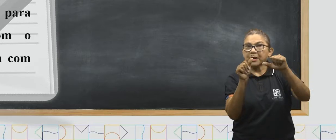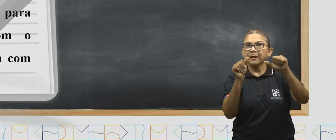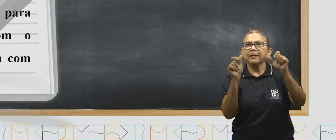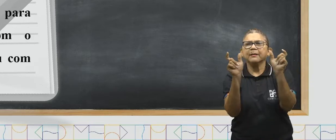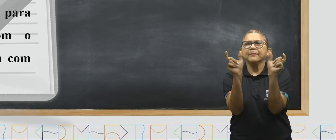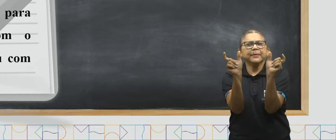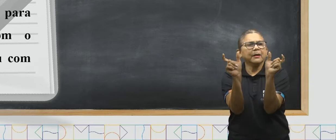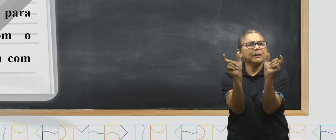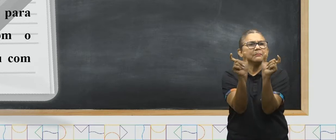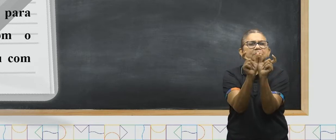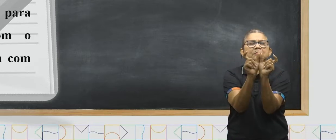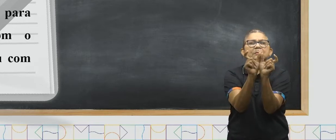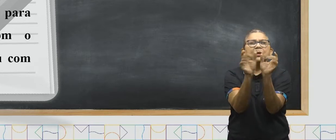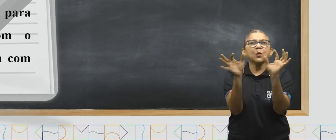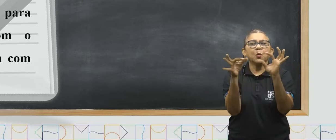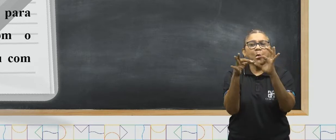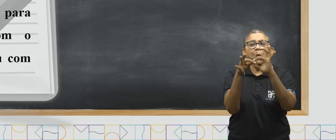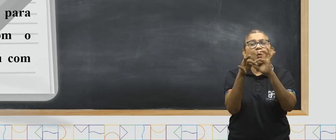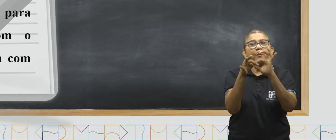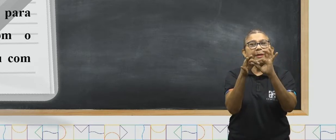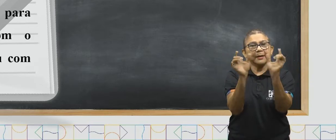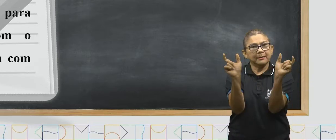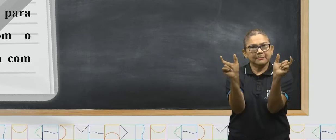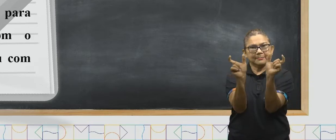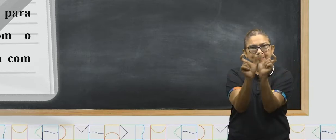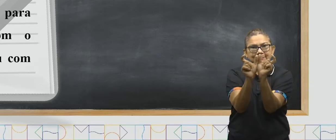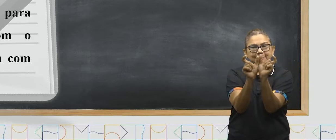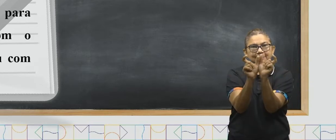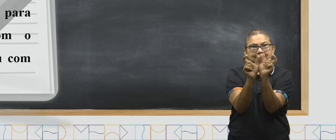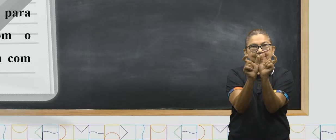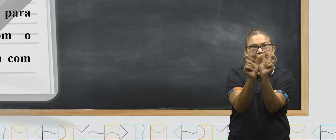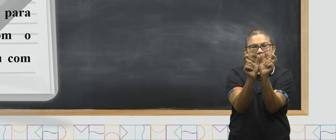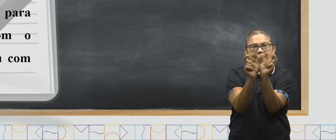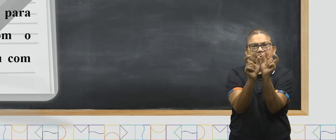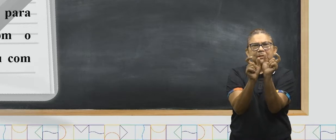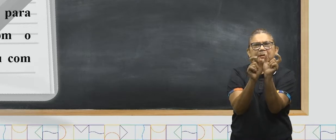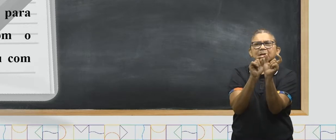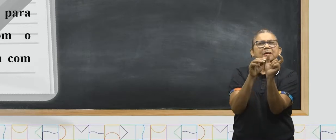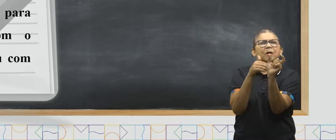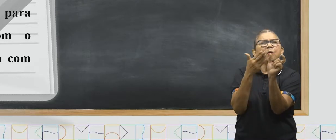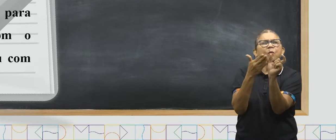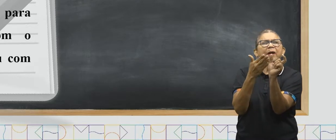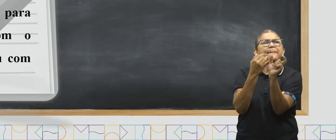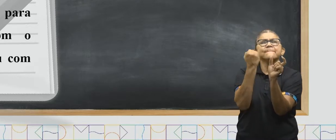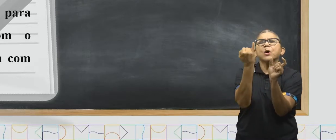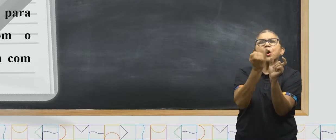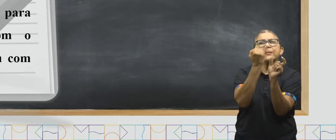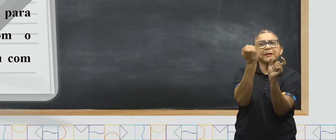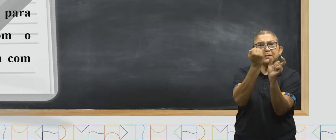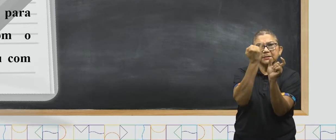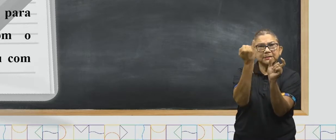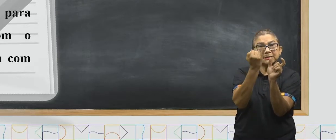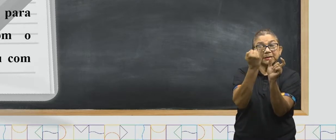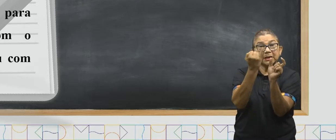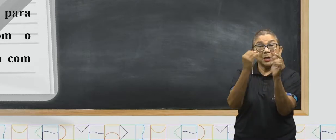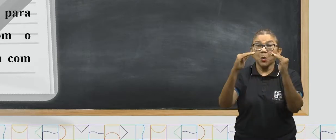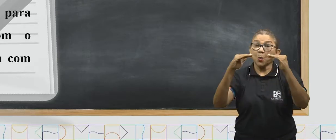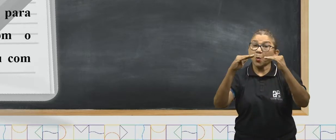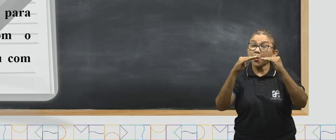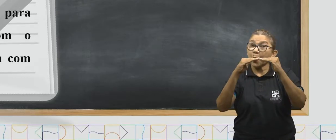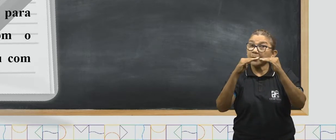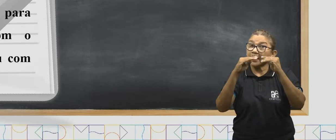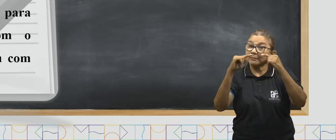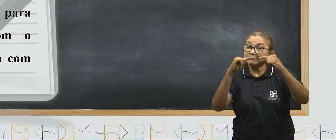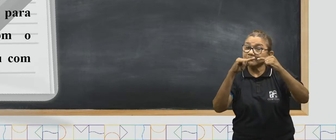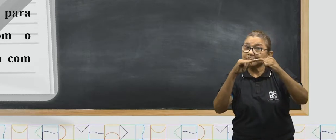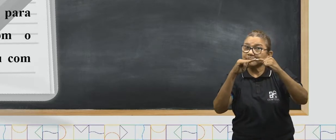concordar com o substantivo ou com o pronome. E qual é a importância em concordar o verbo